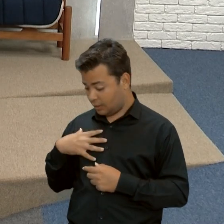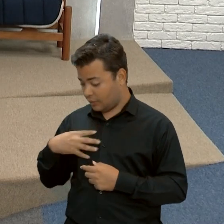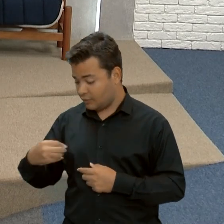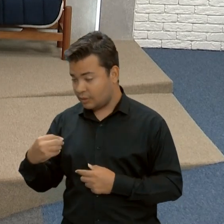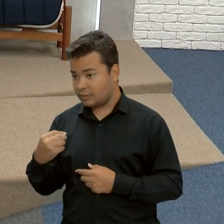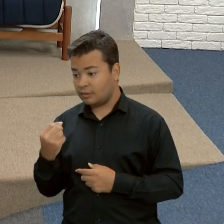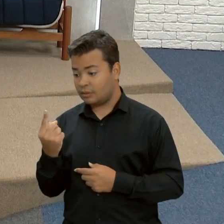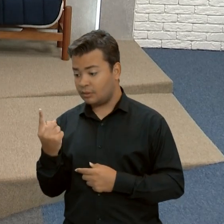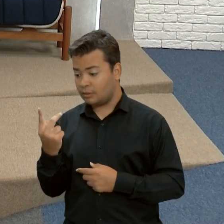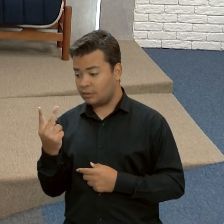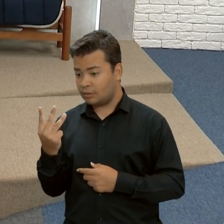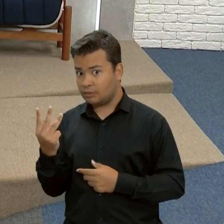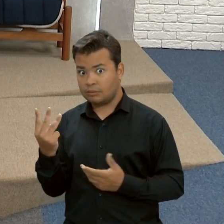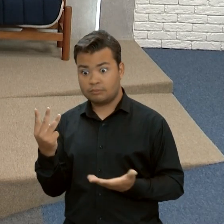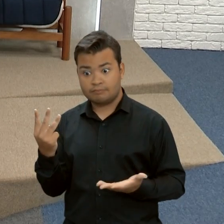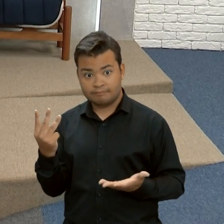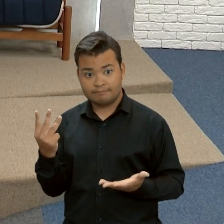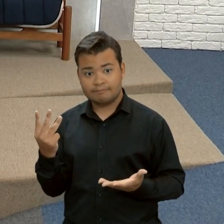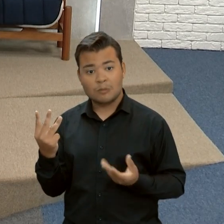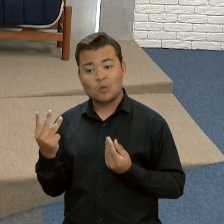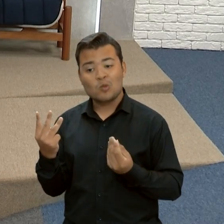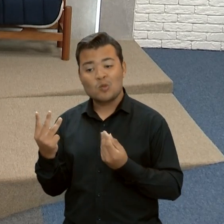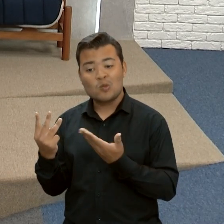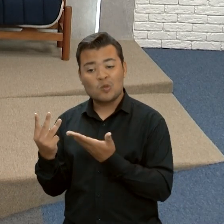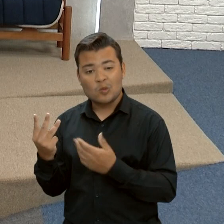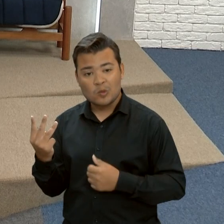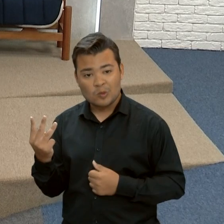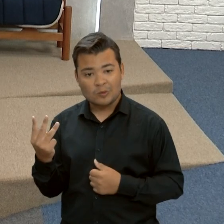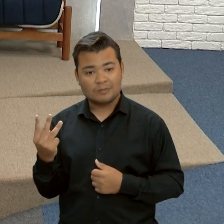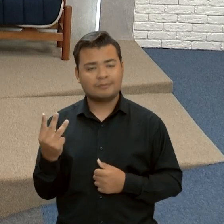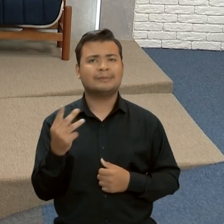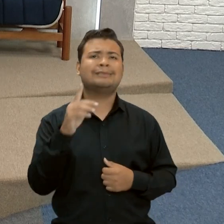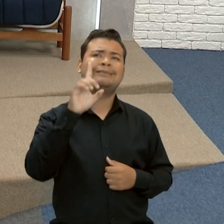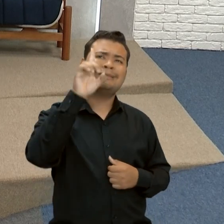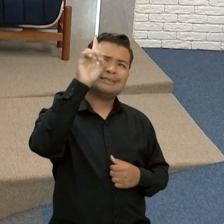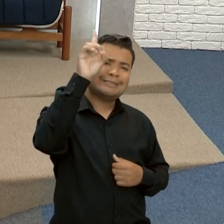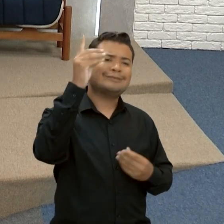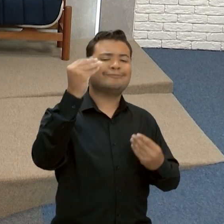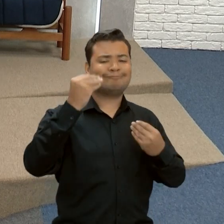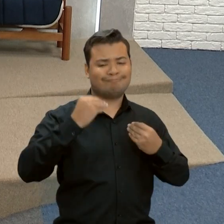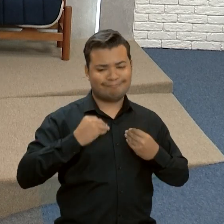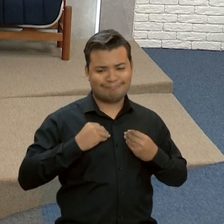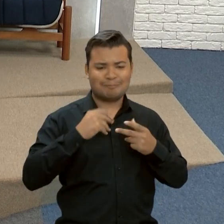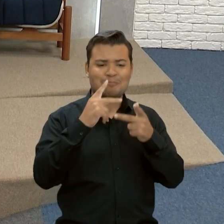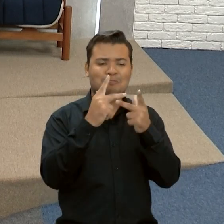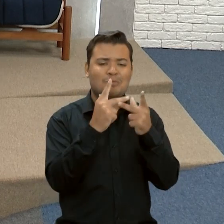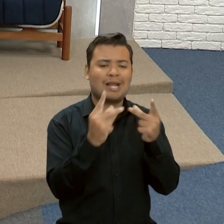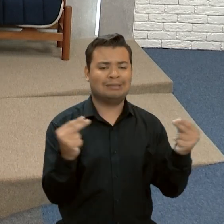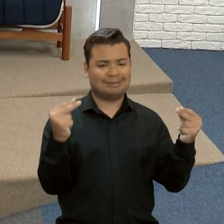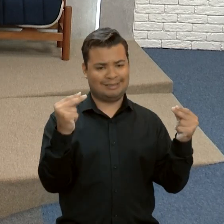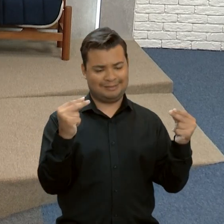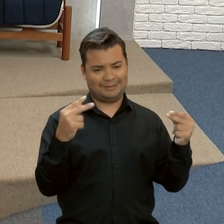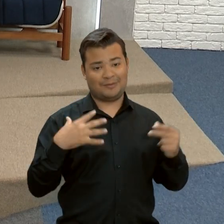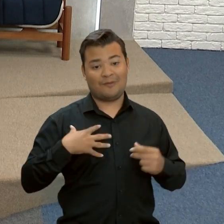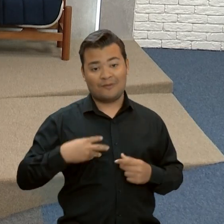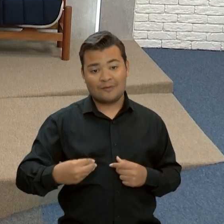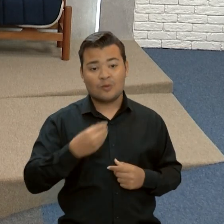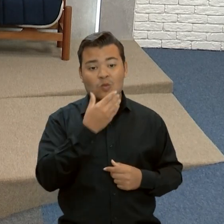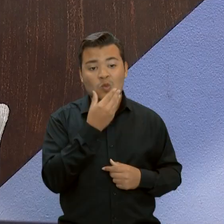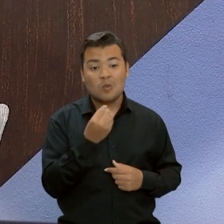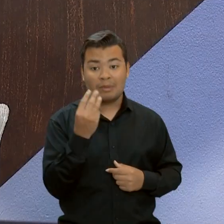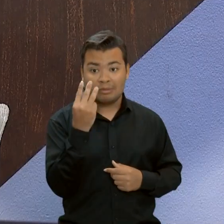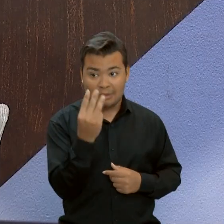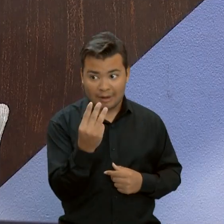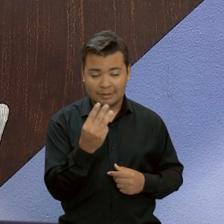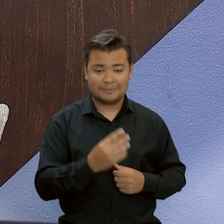pequenos, 3 rapazes? Eu sou 3 agraciado moços? por Deus por ter esses meus filhos, são 3 filhos, e